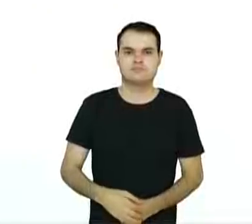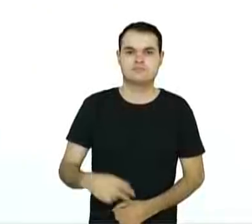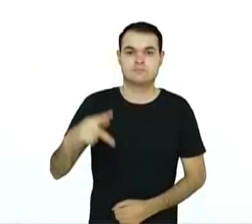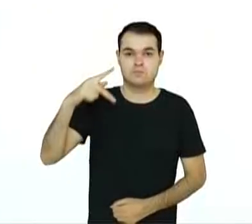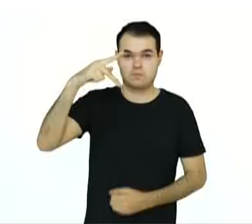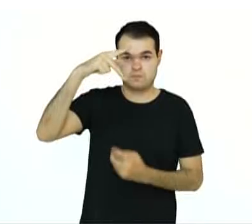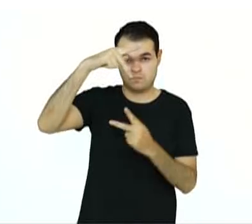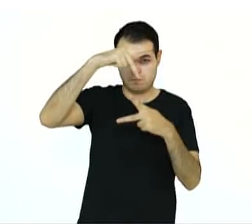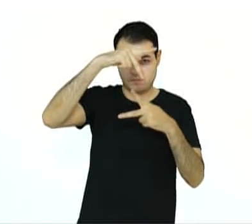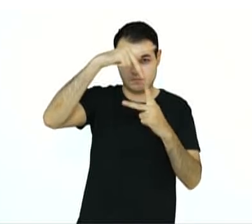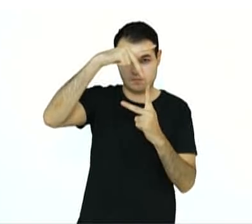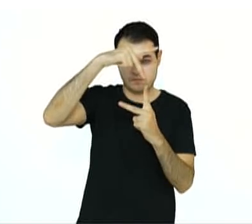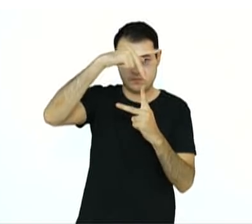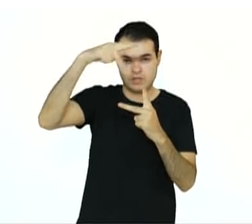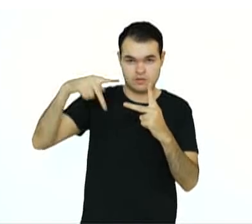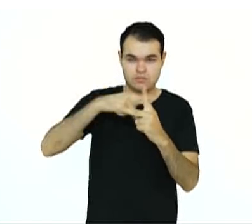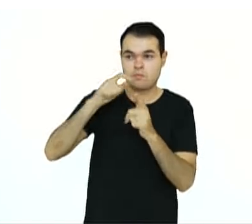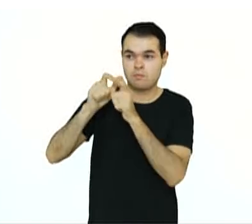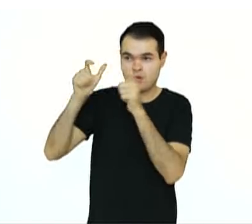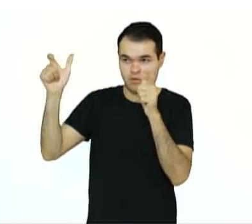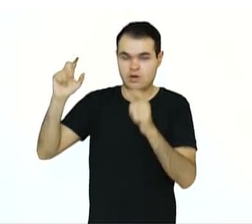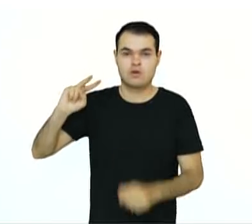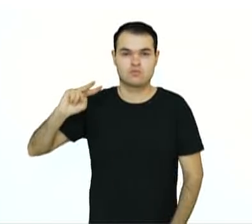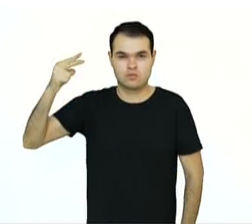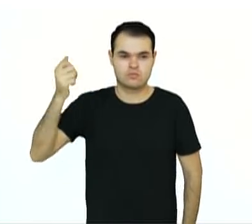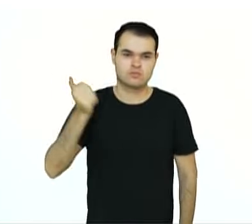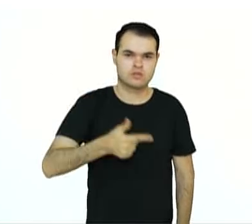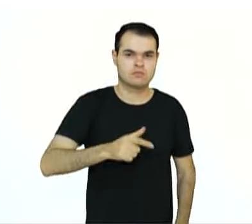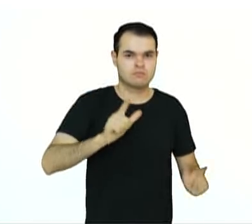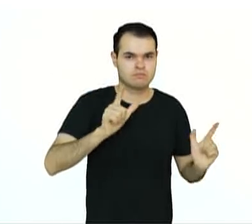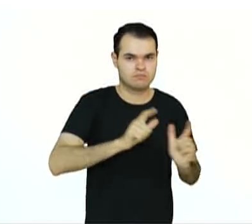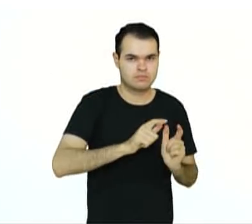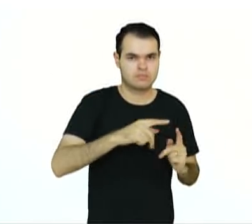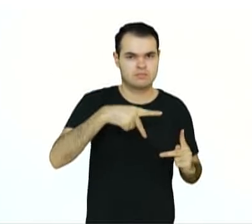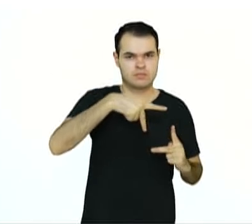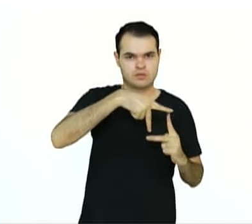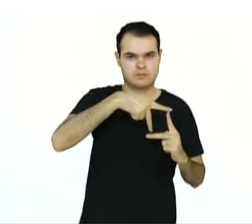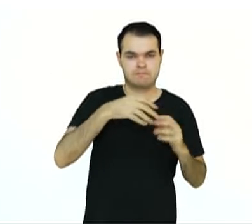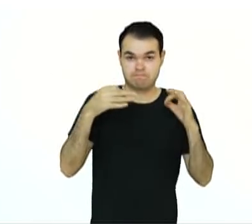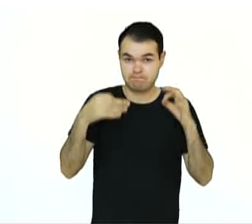maior é o dobro do perímetro do ladrilho menor. Certo?